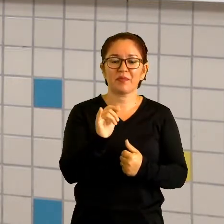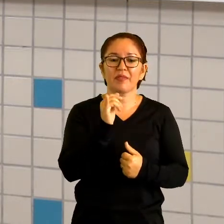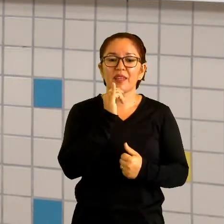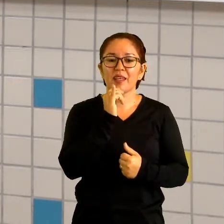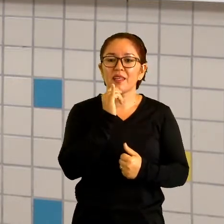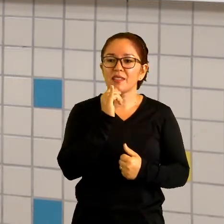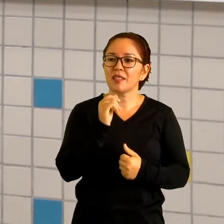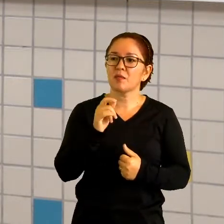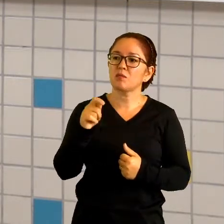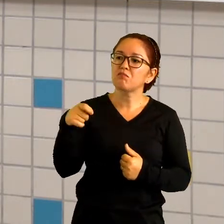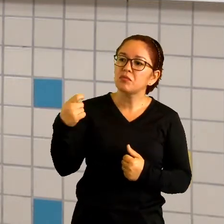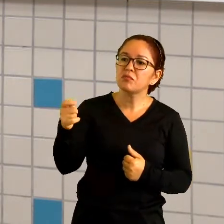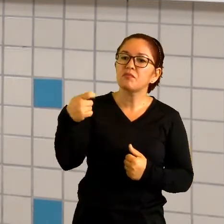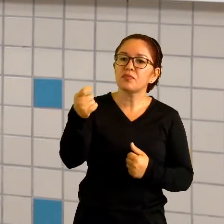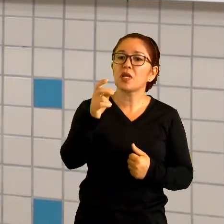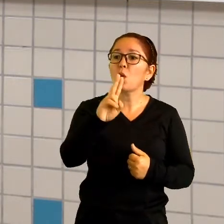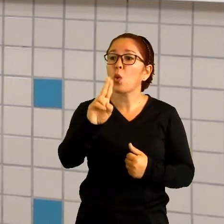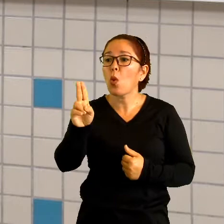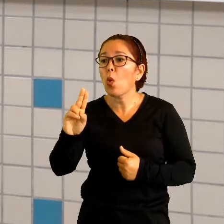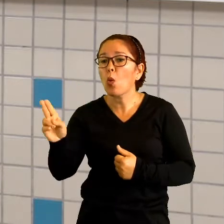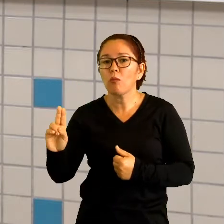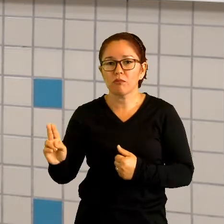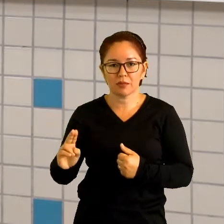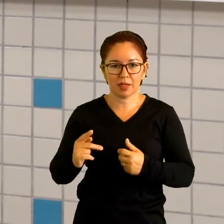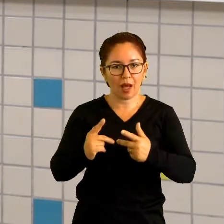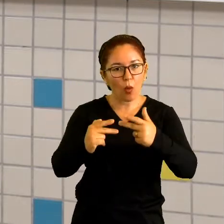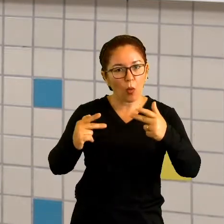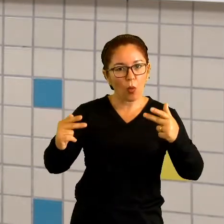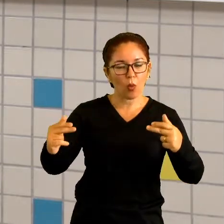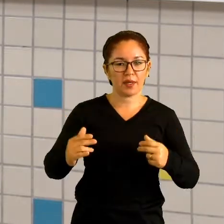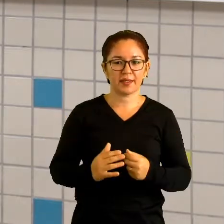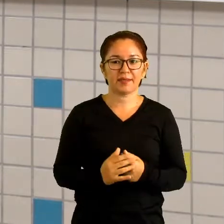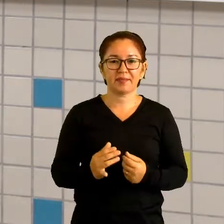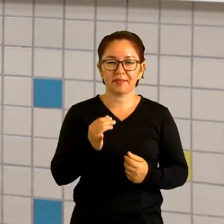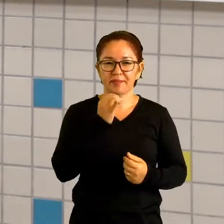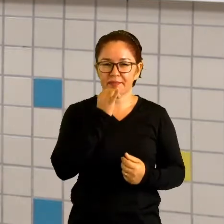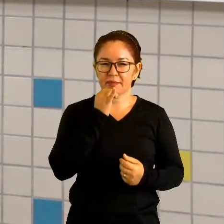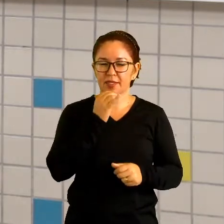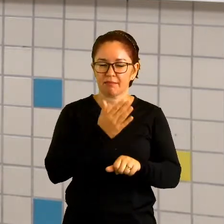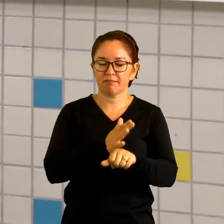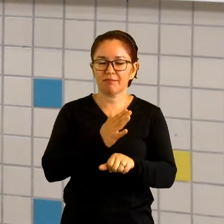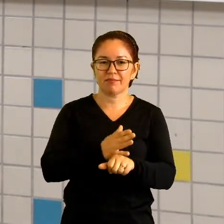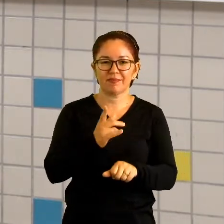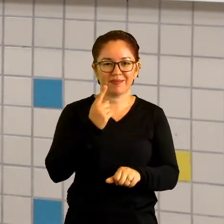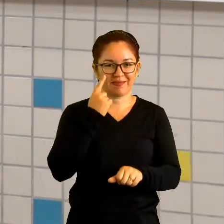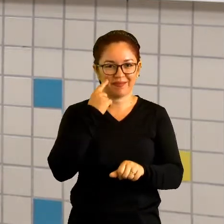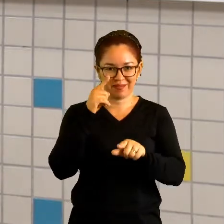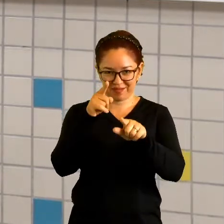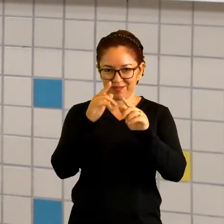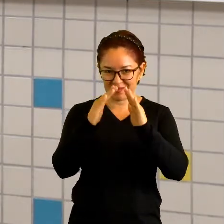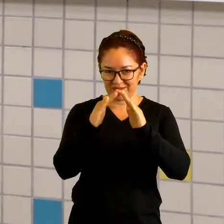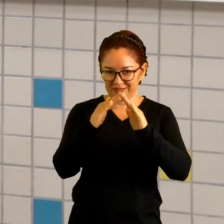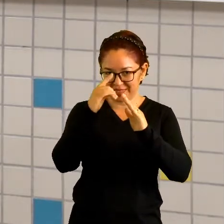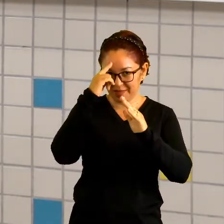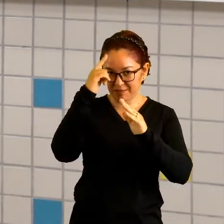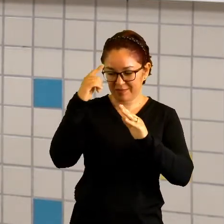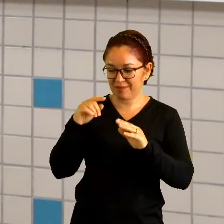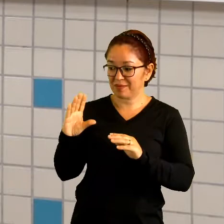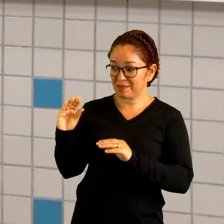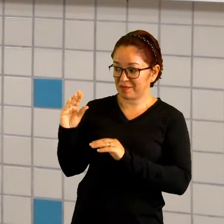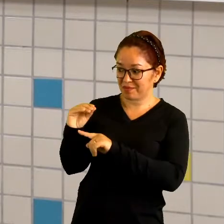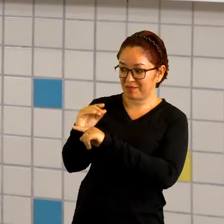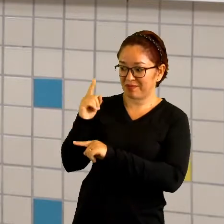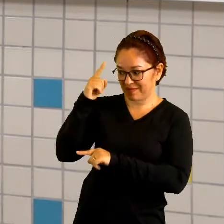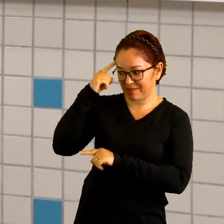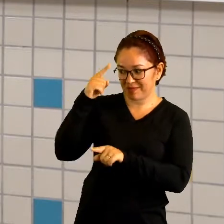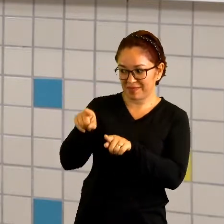tudo. Vamos fazer um teste? Vocês aí de casa e a Fava aqui comigo. Pense no nome de uma